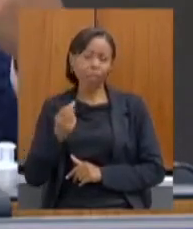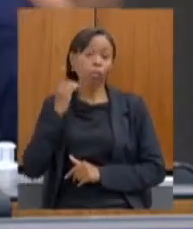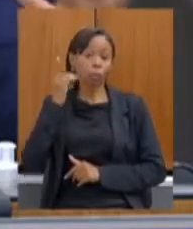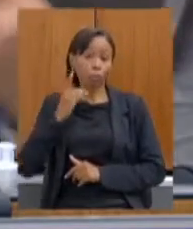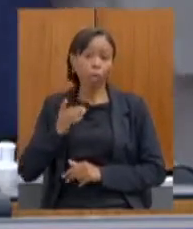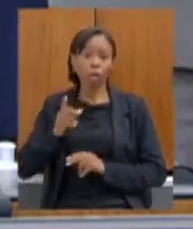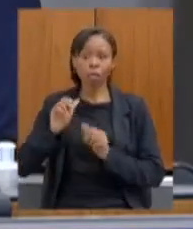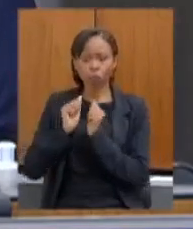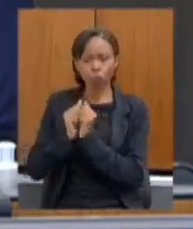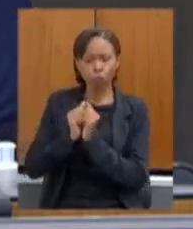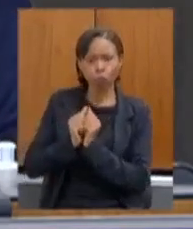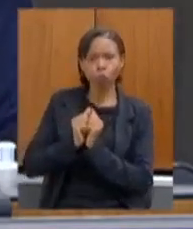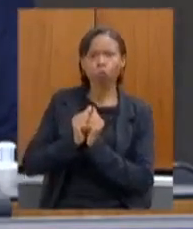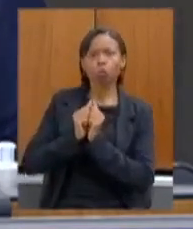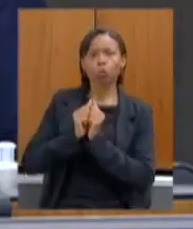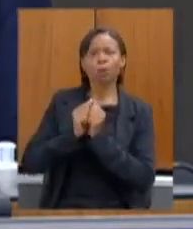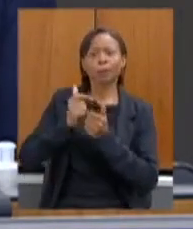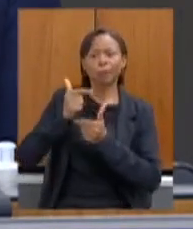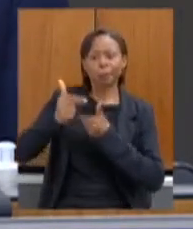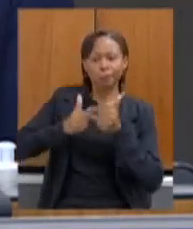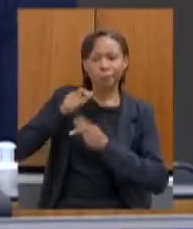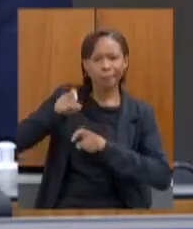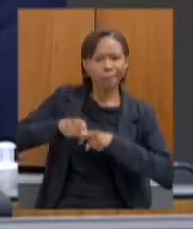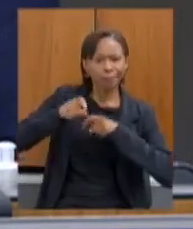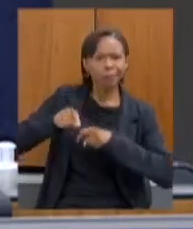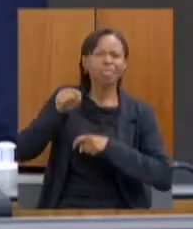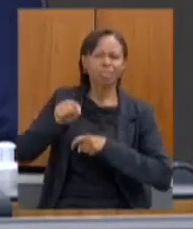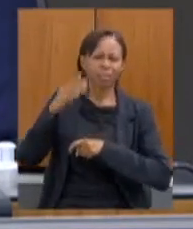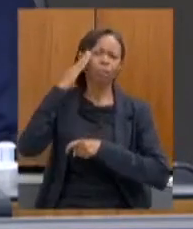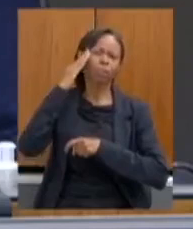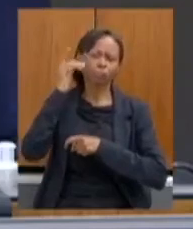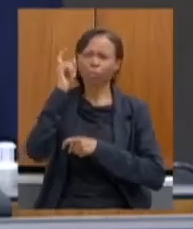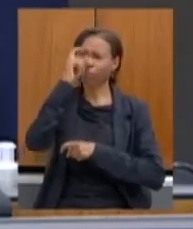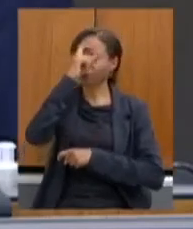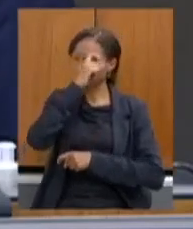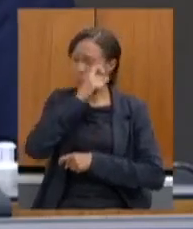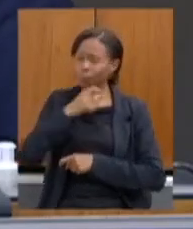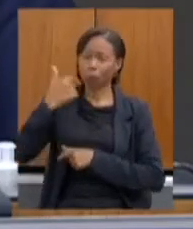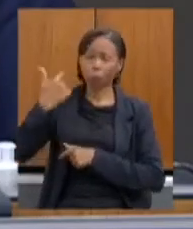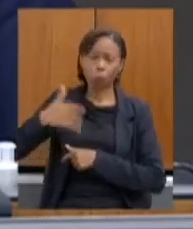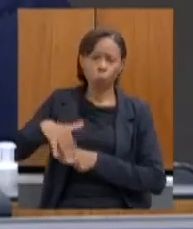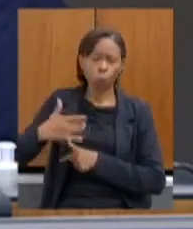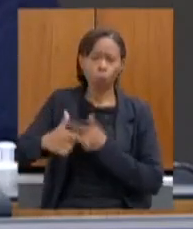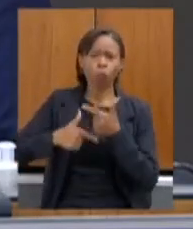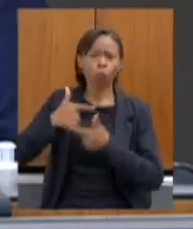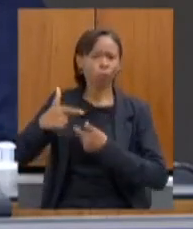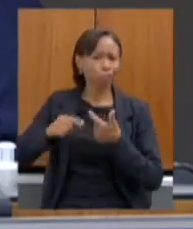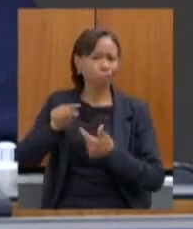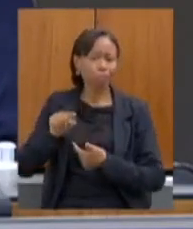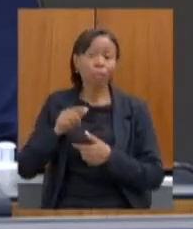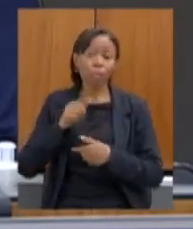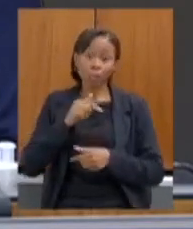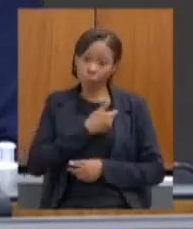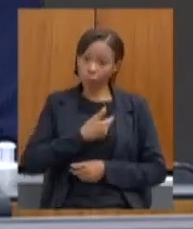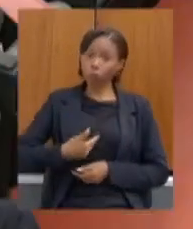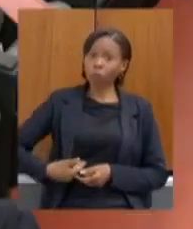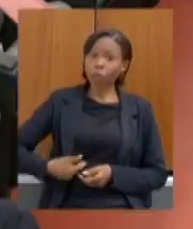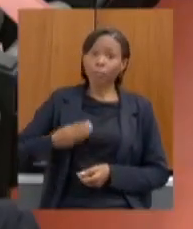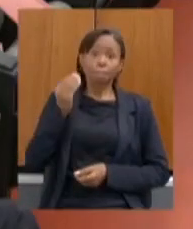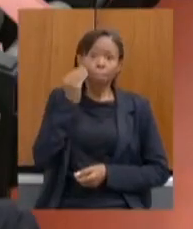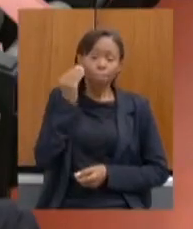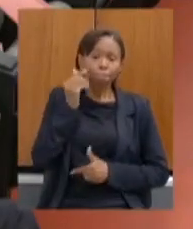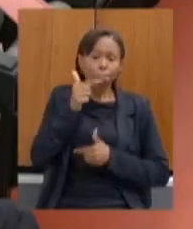produz e investe no nosso Estado, sabe da dificuldade que esse produtor tem e o nosso Estado vem trabalhando, deputado, para poder simplificar e